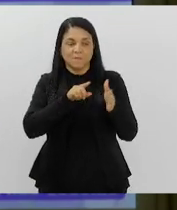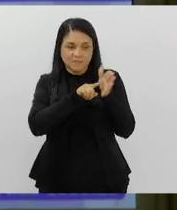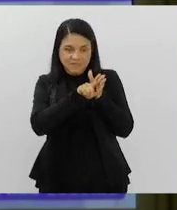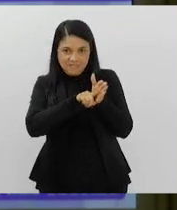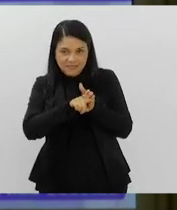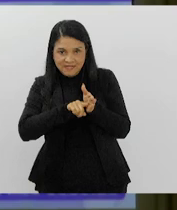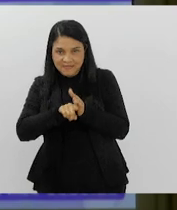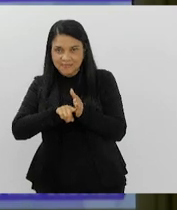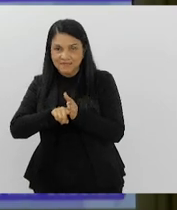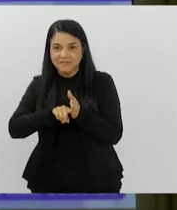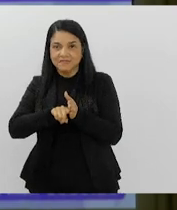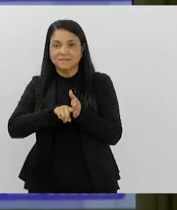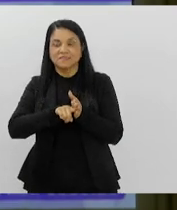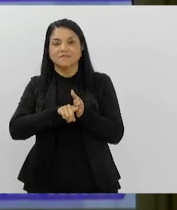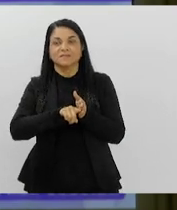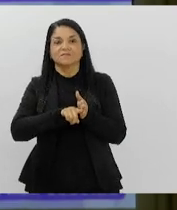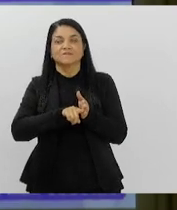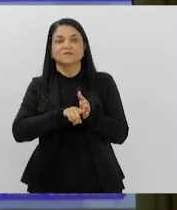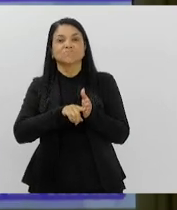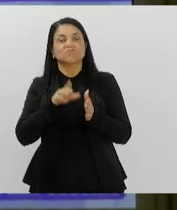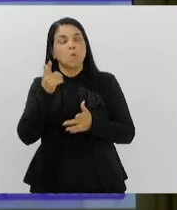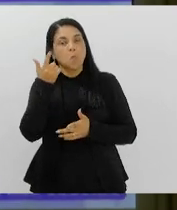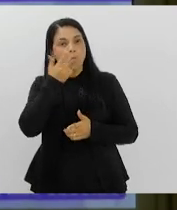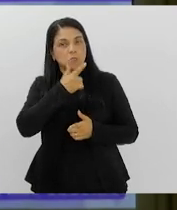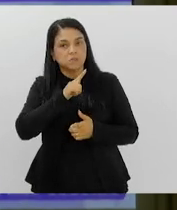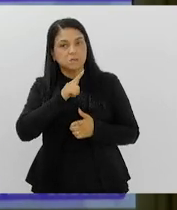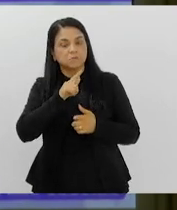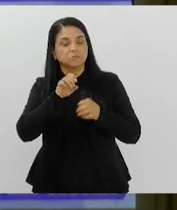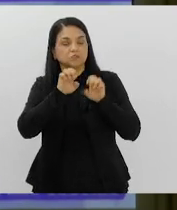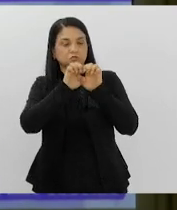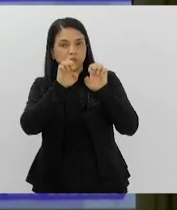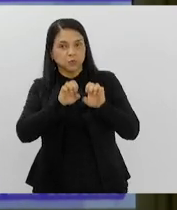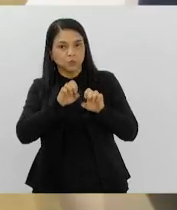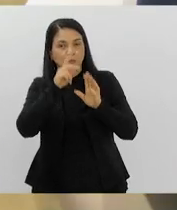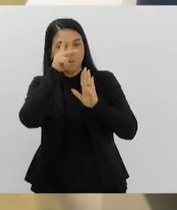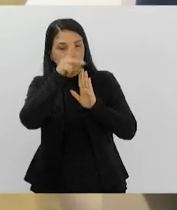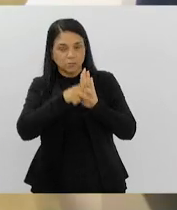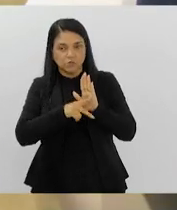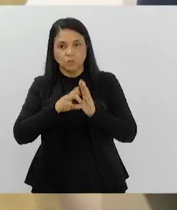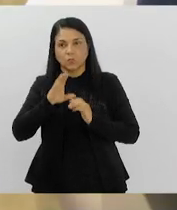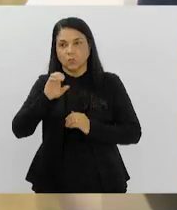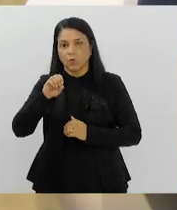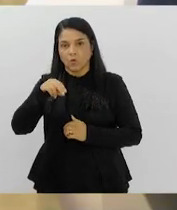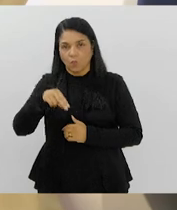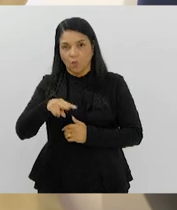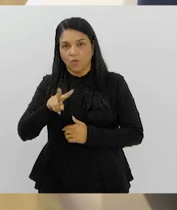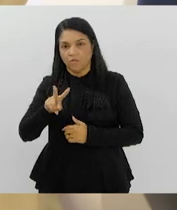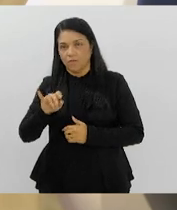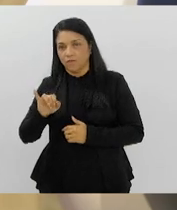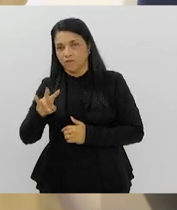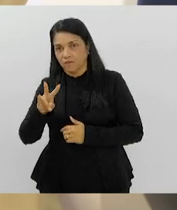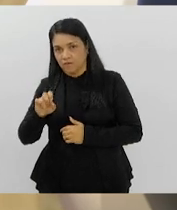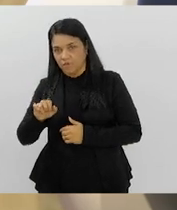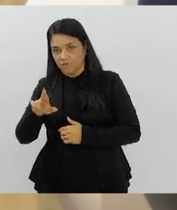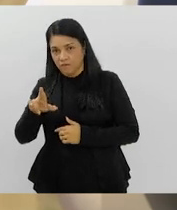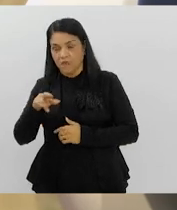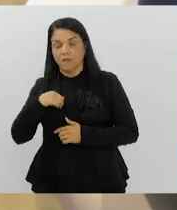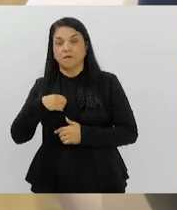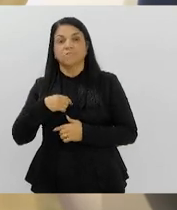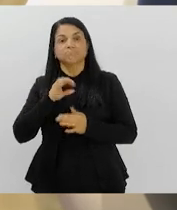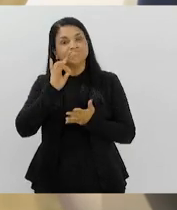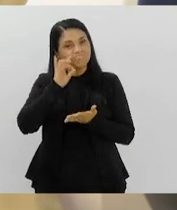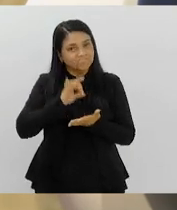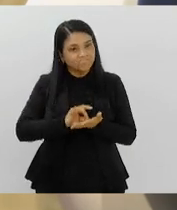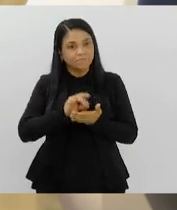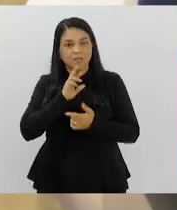da pesquisa de clima, nós chegamos a essa estrutura do projeto Conviver, porque ele traz exatamente devolutivas e